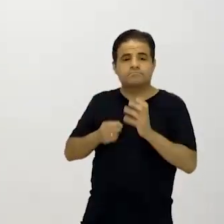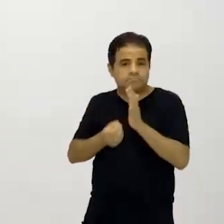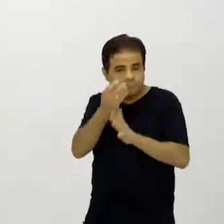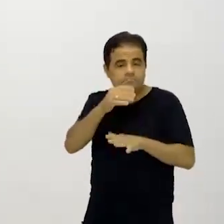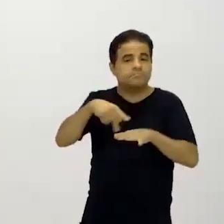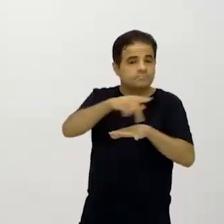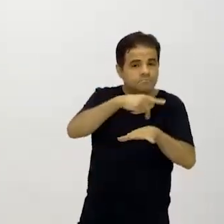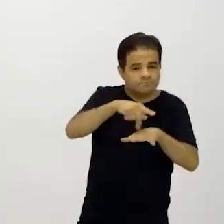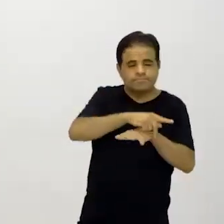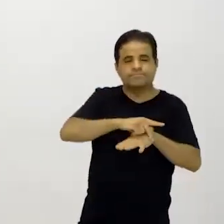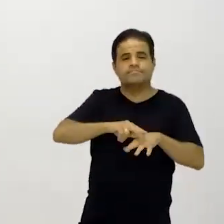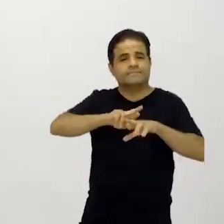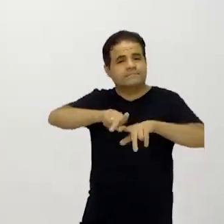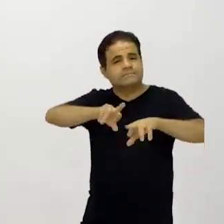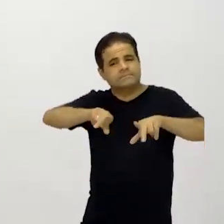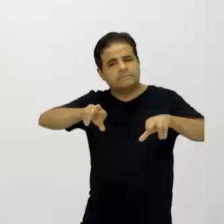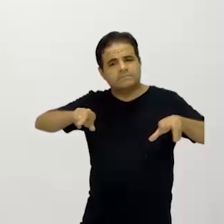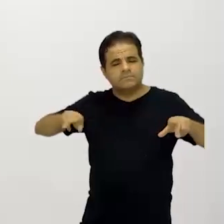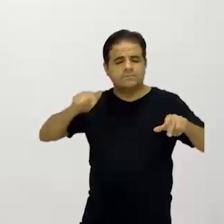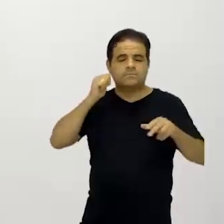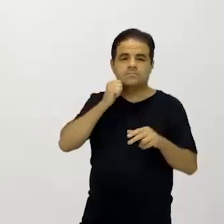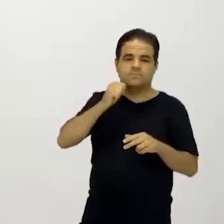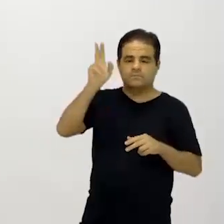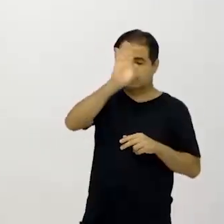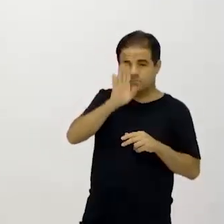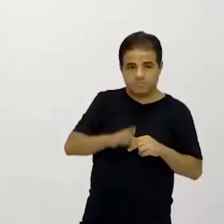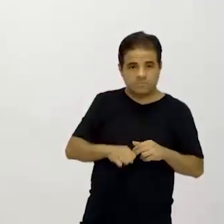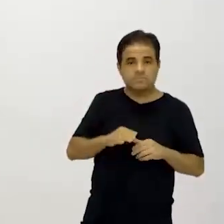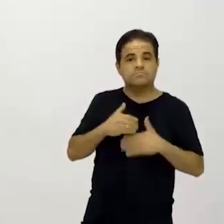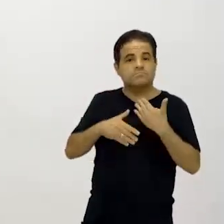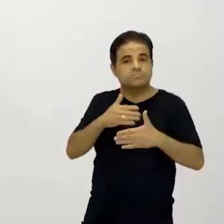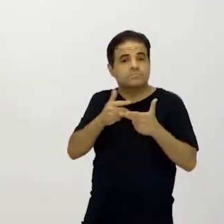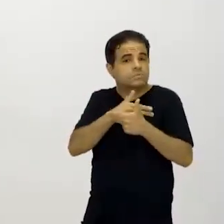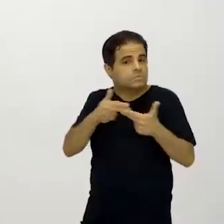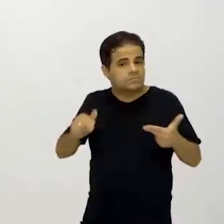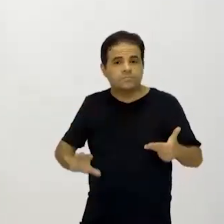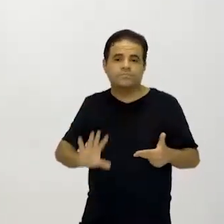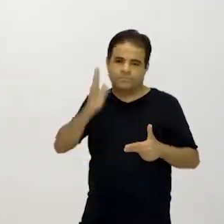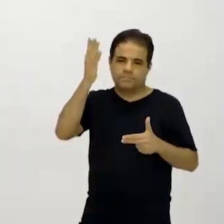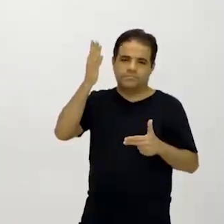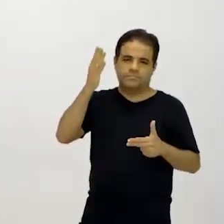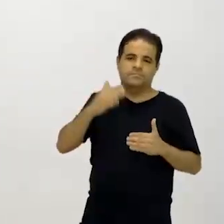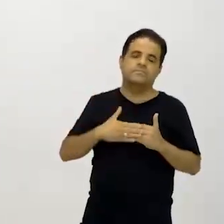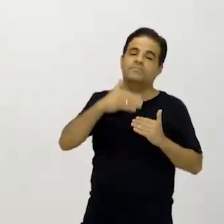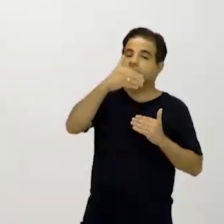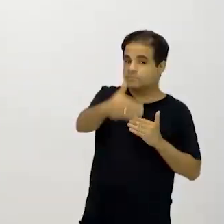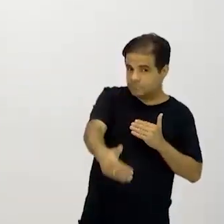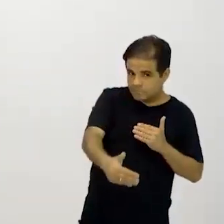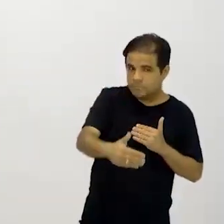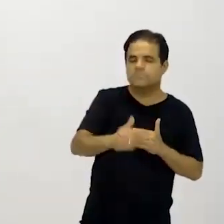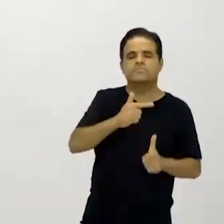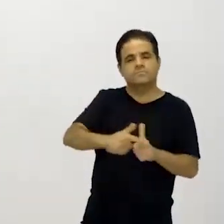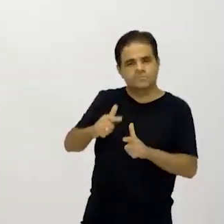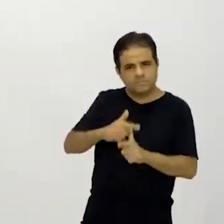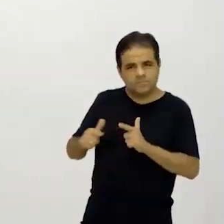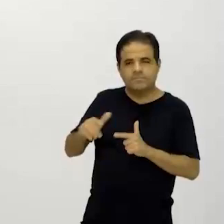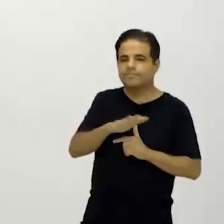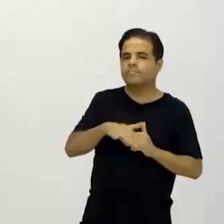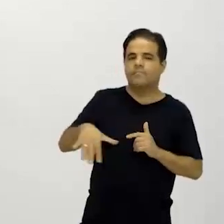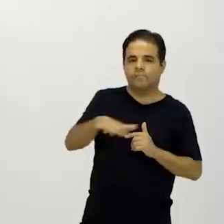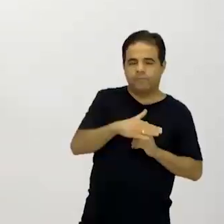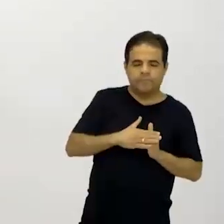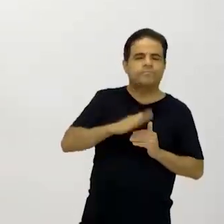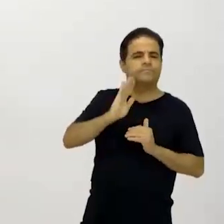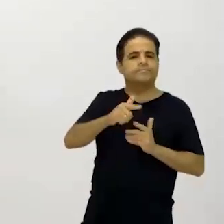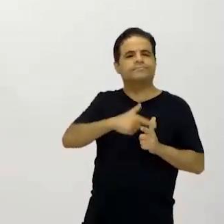países, muito diferentes do Brasil, como que a coisa se deu ali depois da colonização ainda. Então, os problemas, eles já